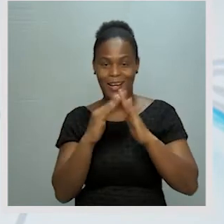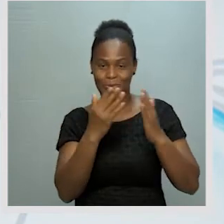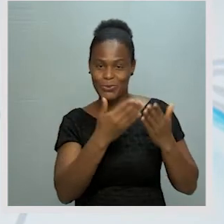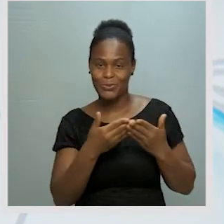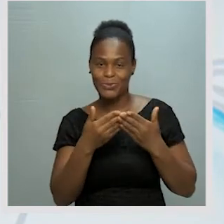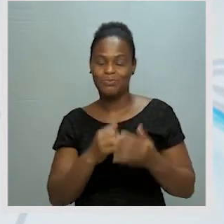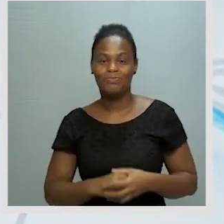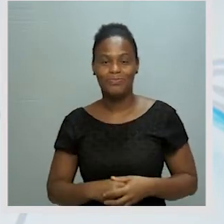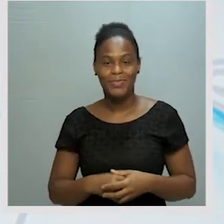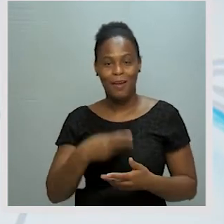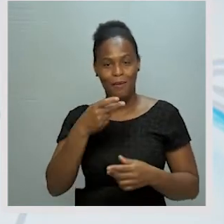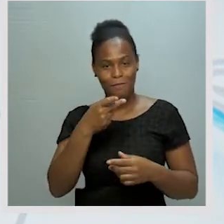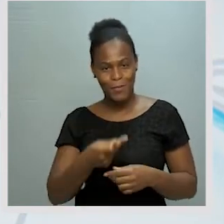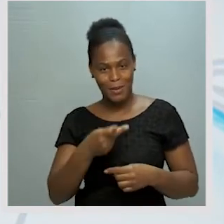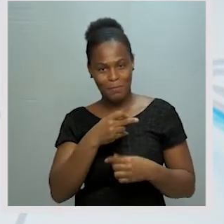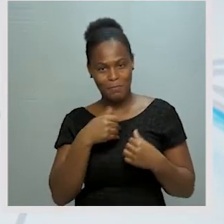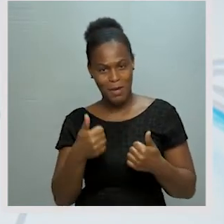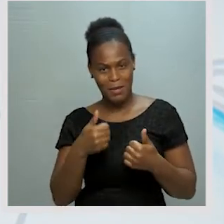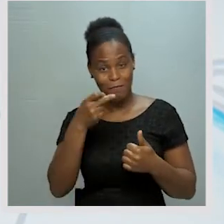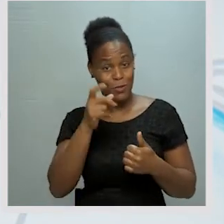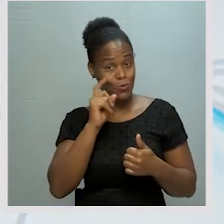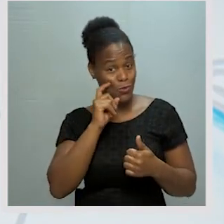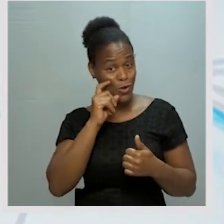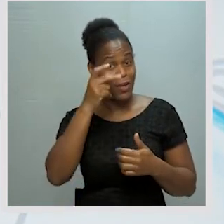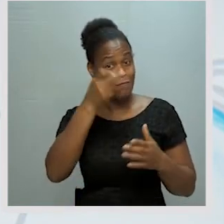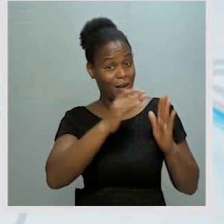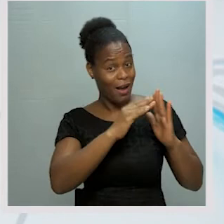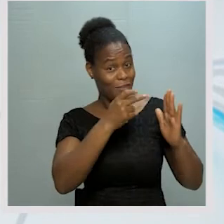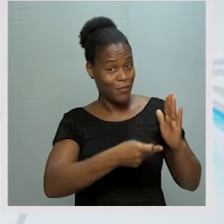Aprender e Estudar em Casa. Fiquem bem, fiquem seguros,